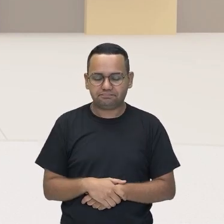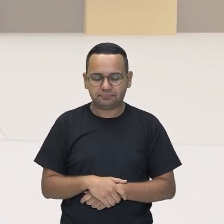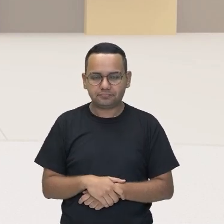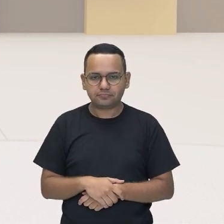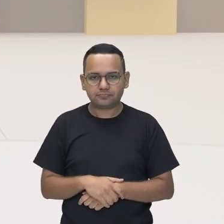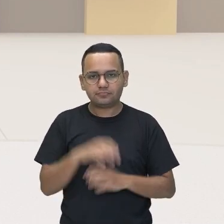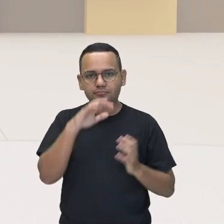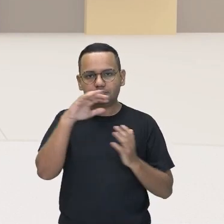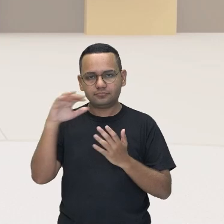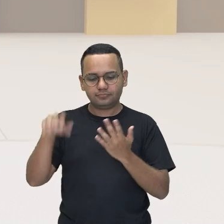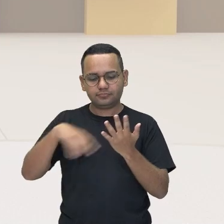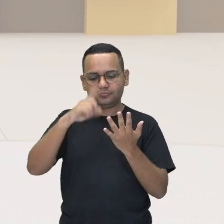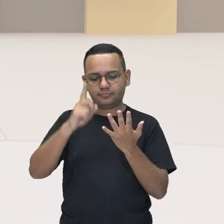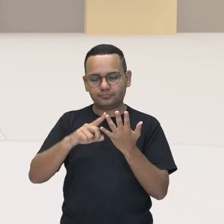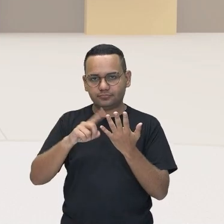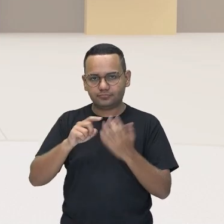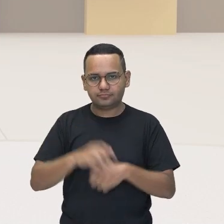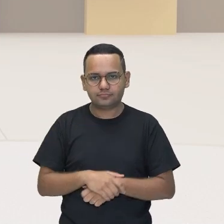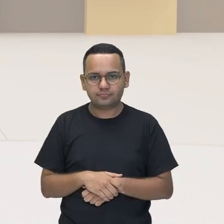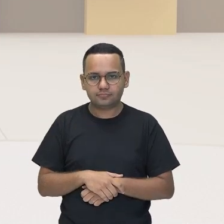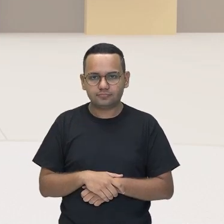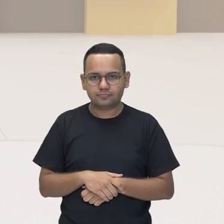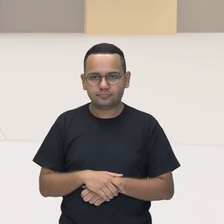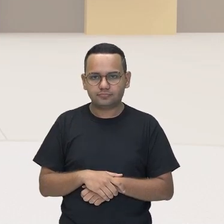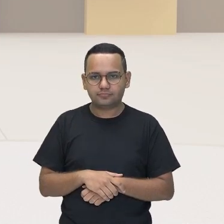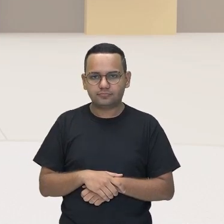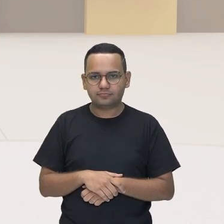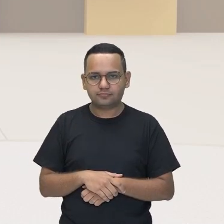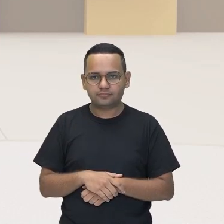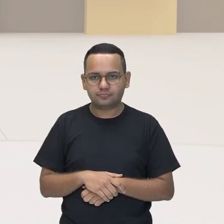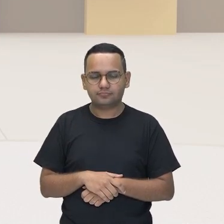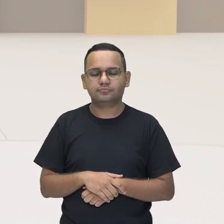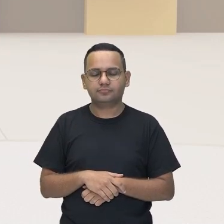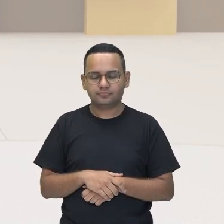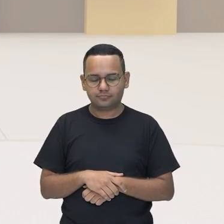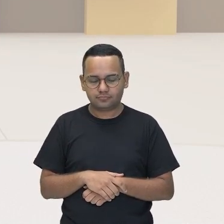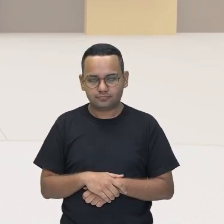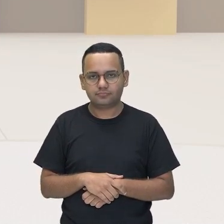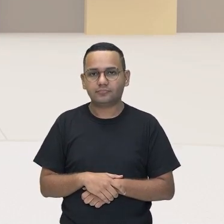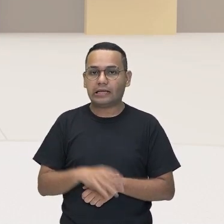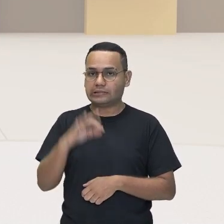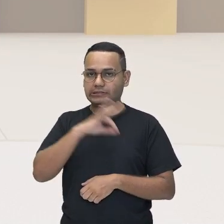a antecipação do 13º. Então, se você é um trabalhador, seja